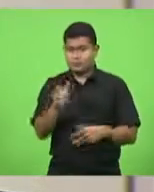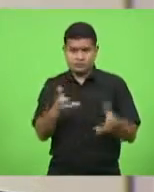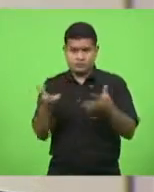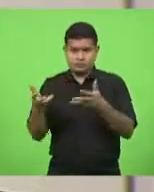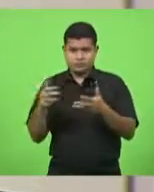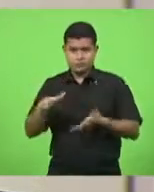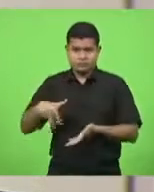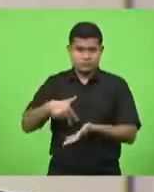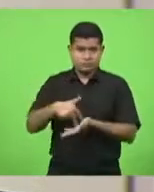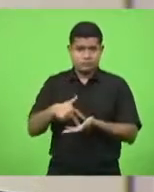palavra?